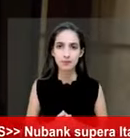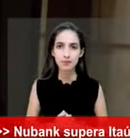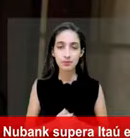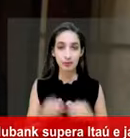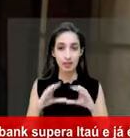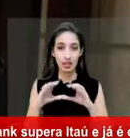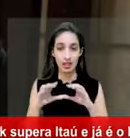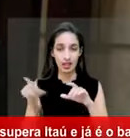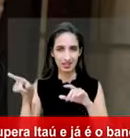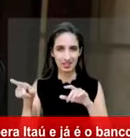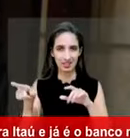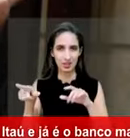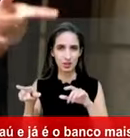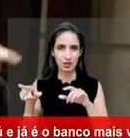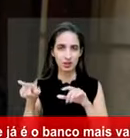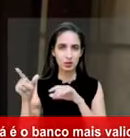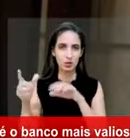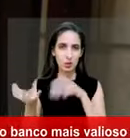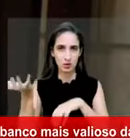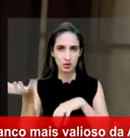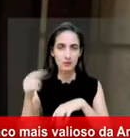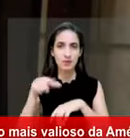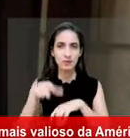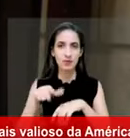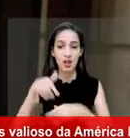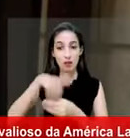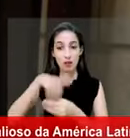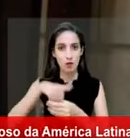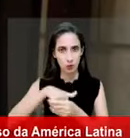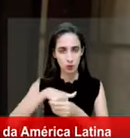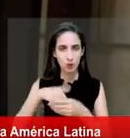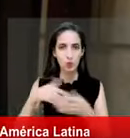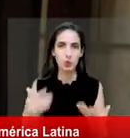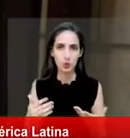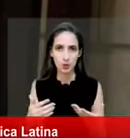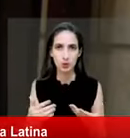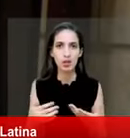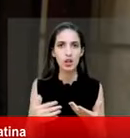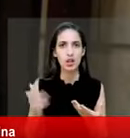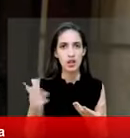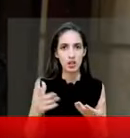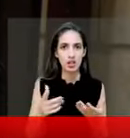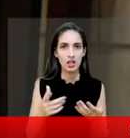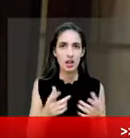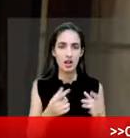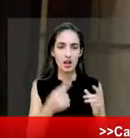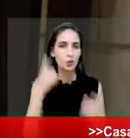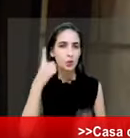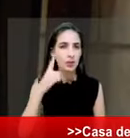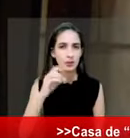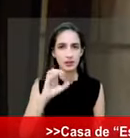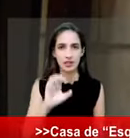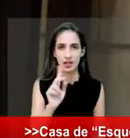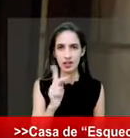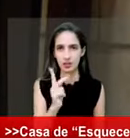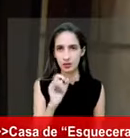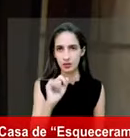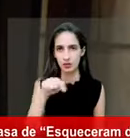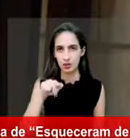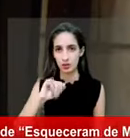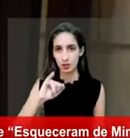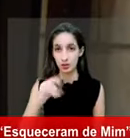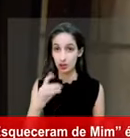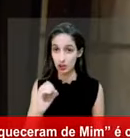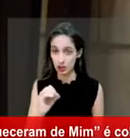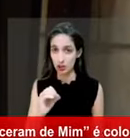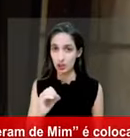Nacional votou pela manutenção da prisão do deputado Chiquinho Brazão, tramita o seu pedido de cassação de